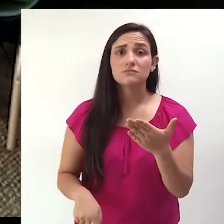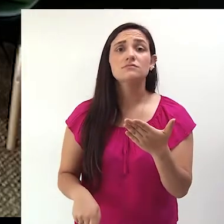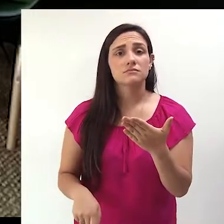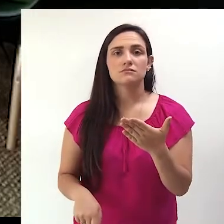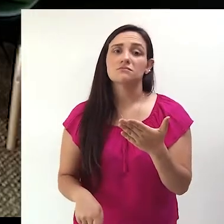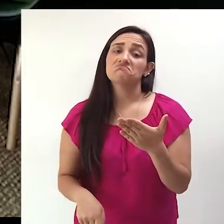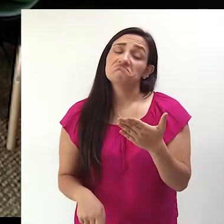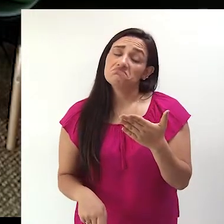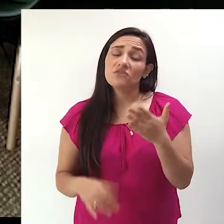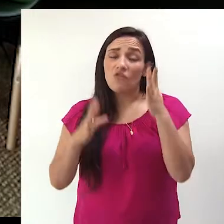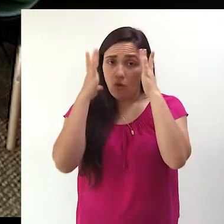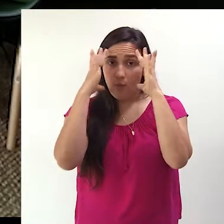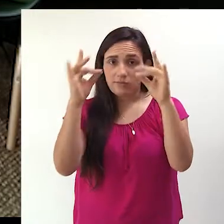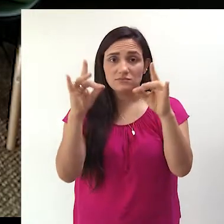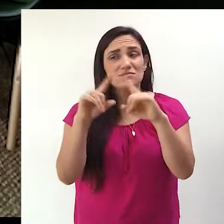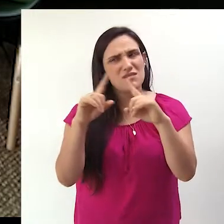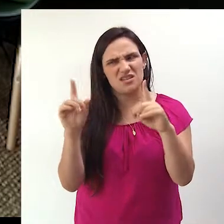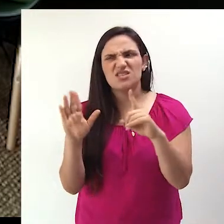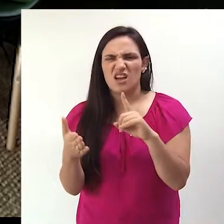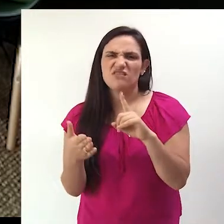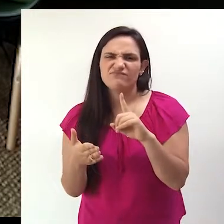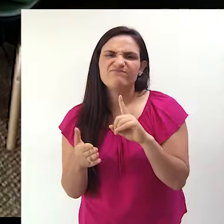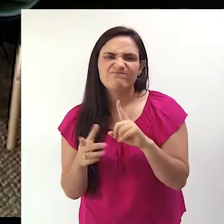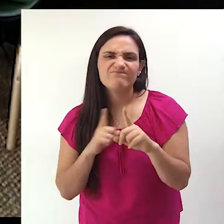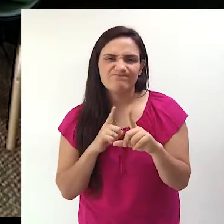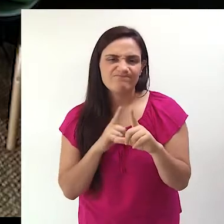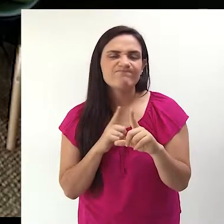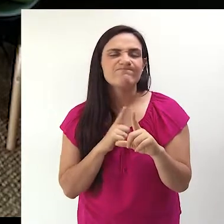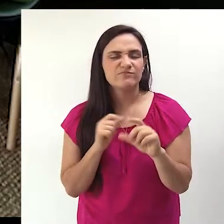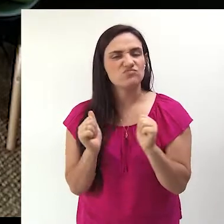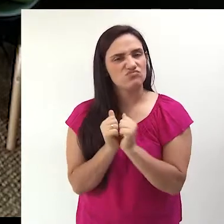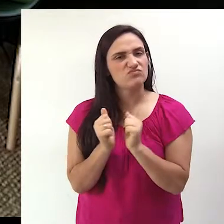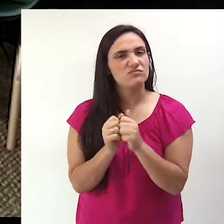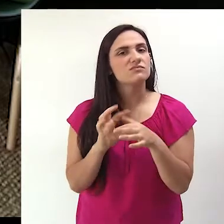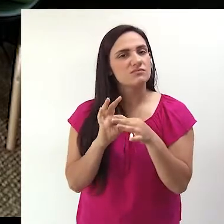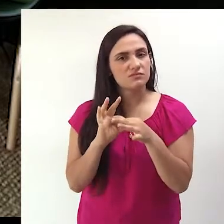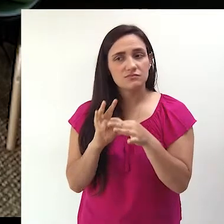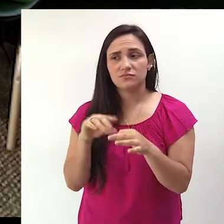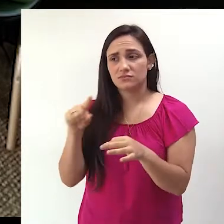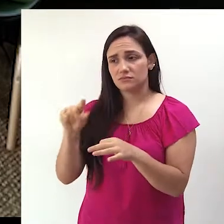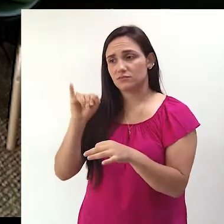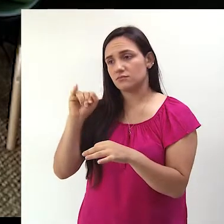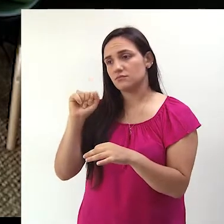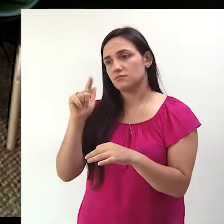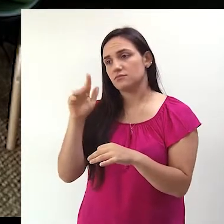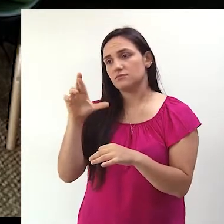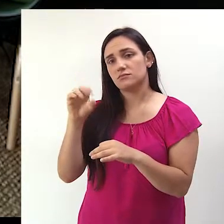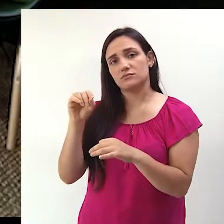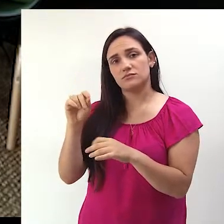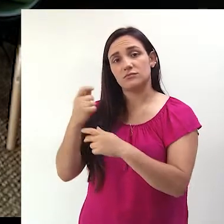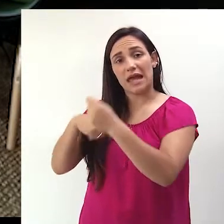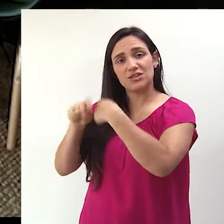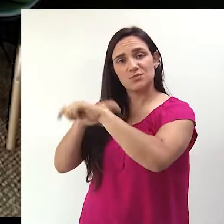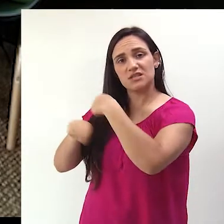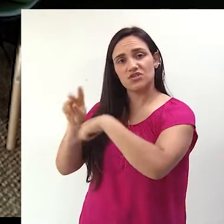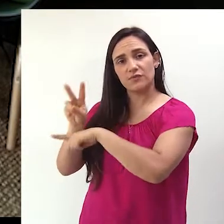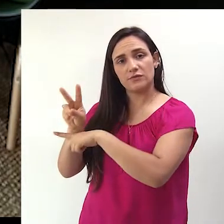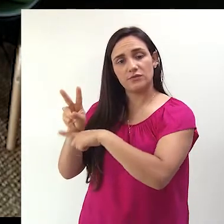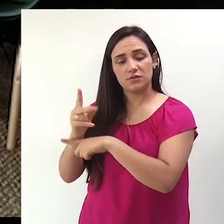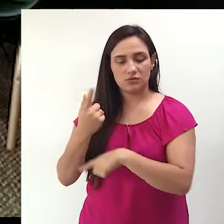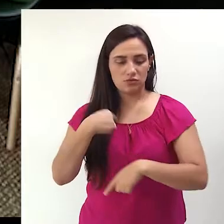já estamos atuando em conjunto. Então, o IAGRO trabalha com a parte administrativa e nós com a parte de polícia